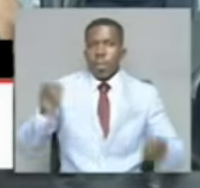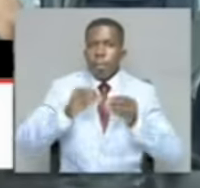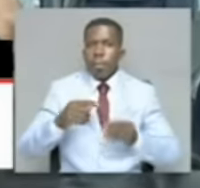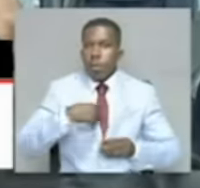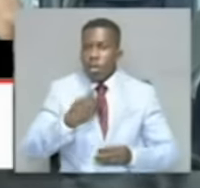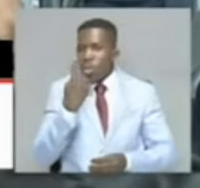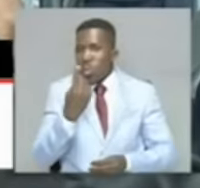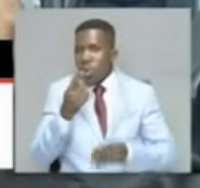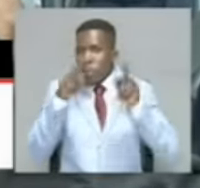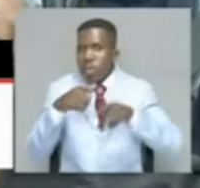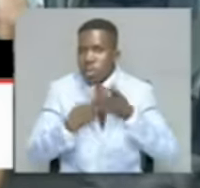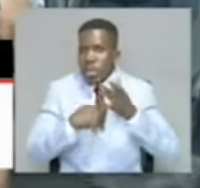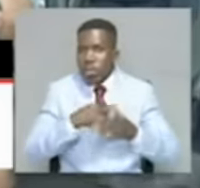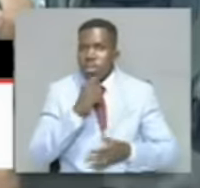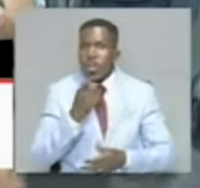desconhecido.